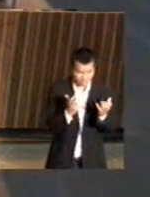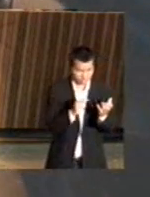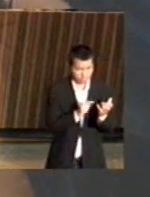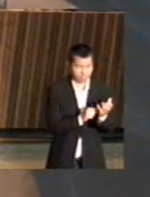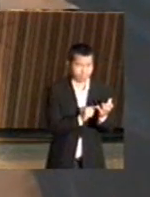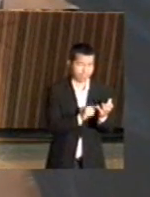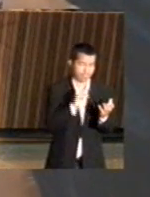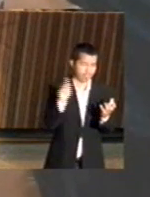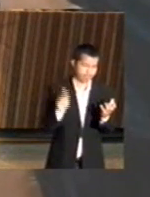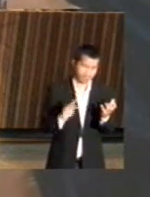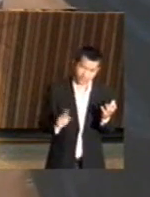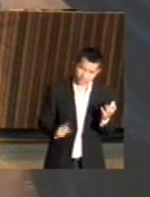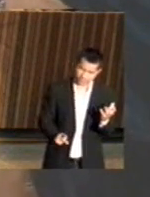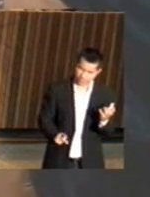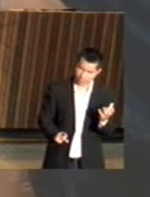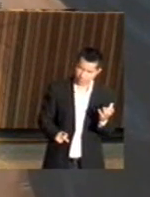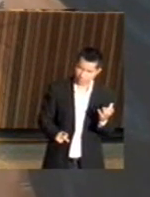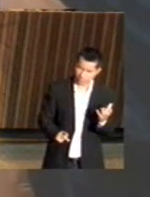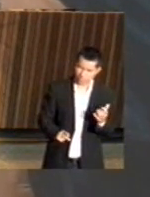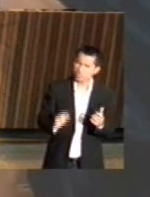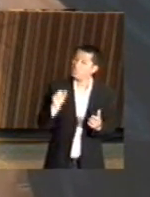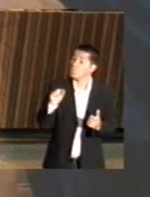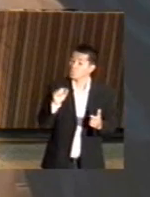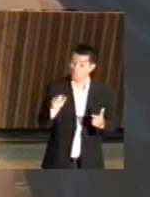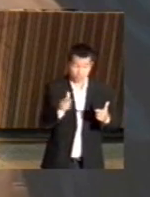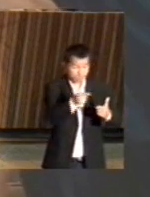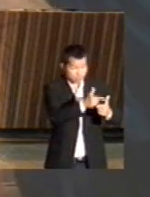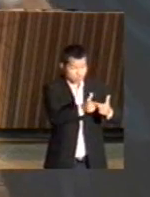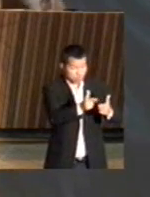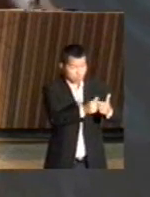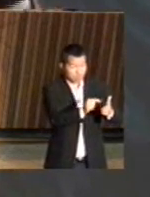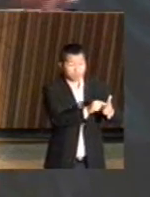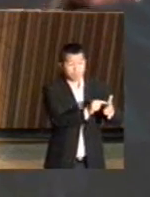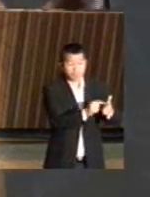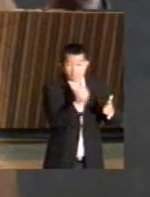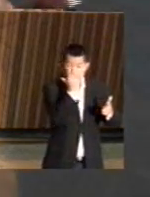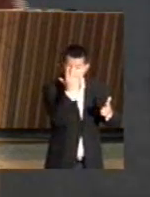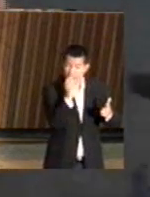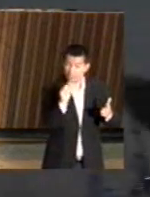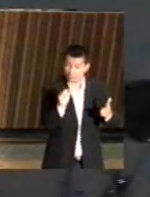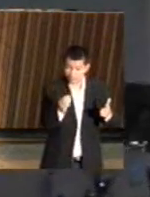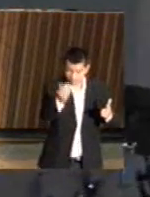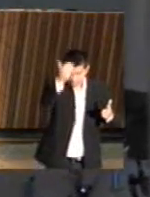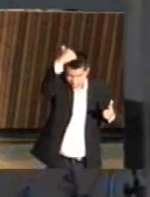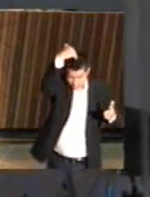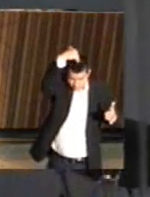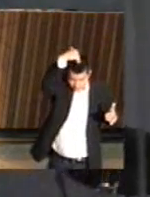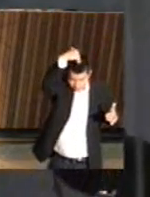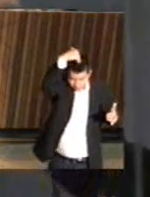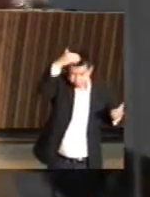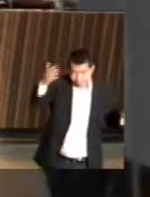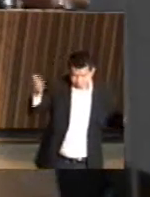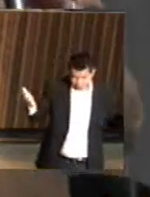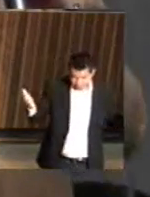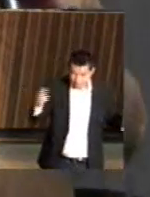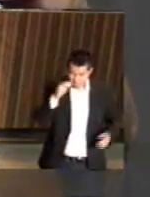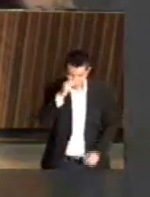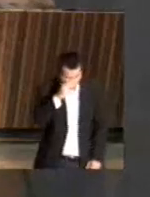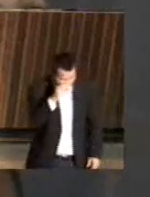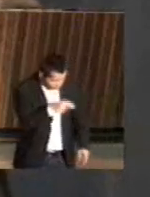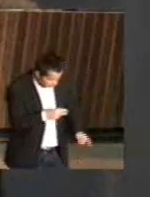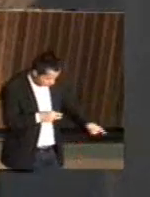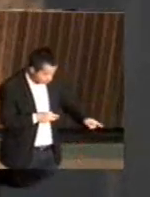está naquilo que a gente traz aqui dentro da gente. Quer ver? Olha para quem está perto de você e diz assim, ó, o coração